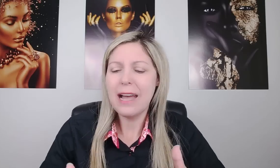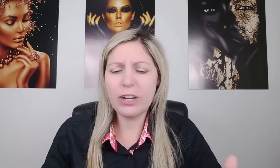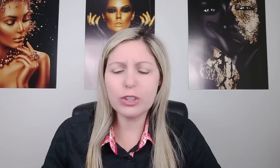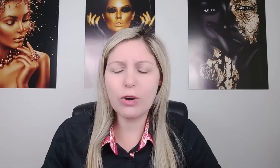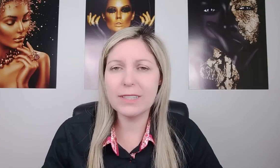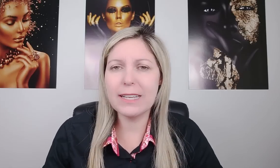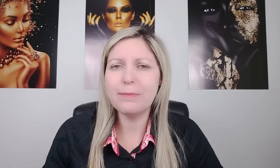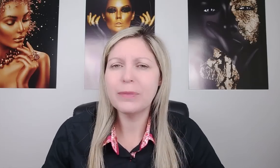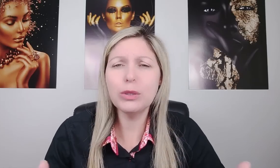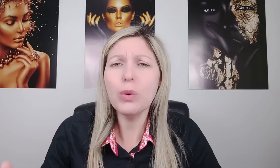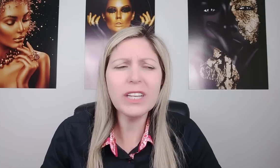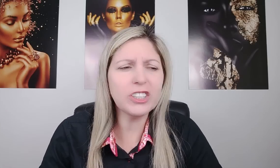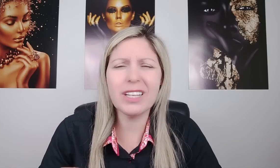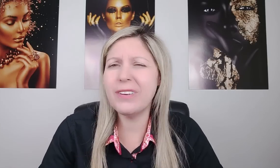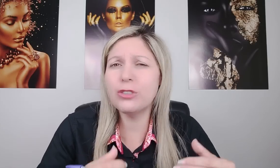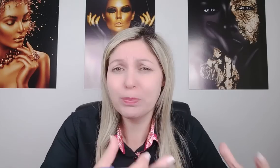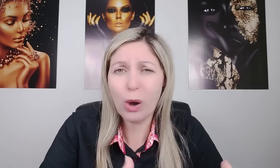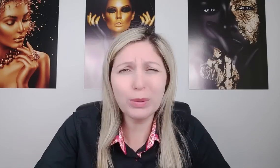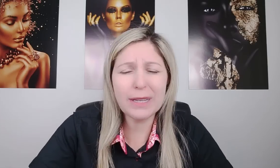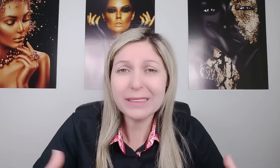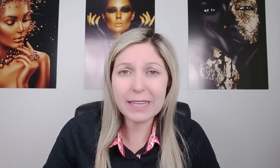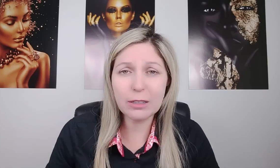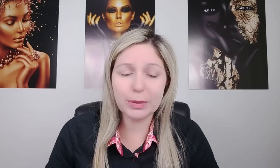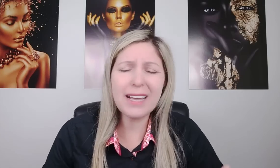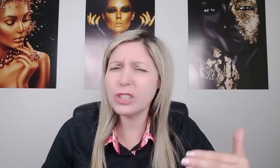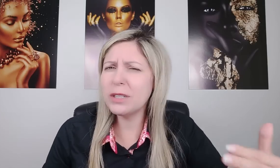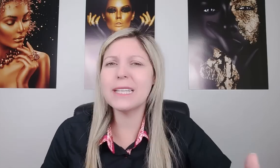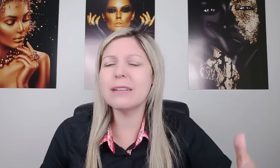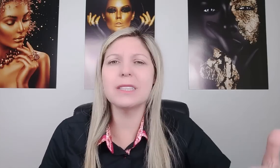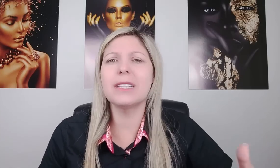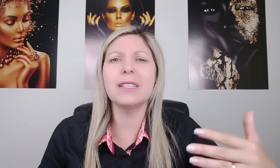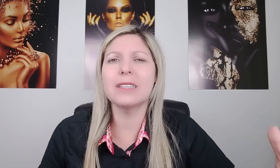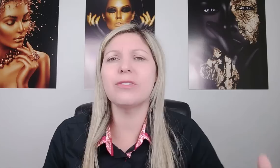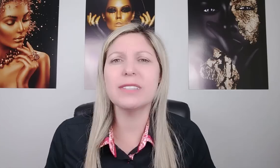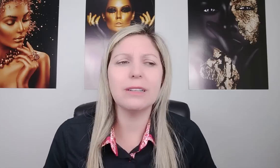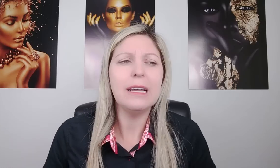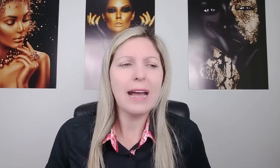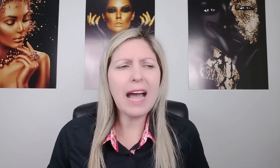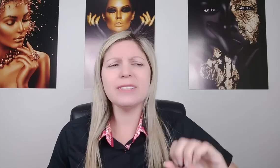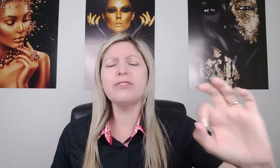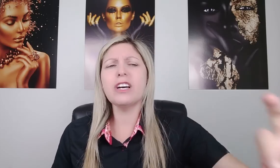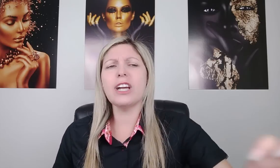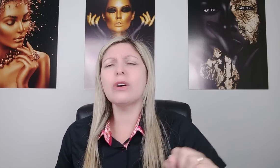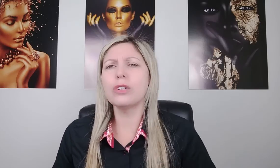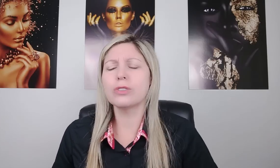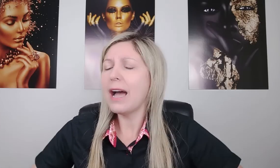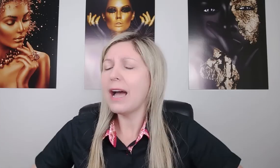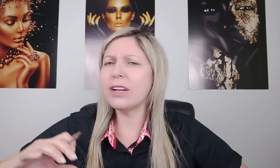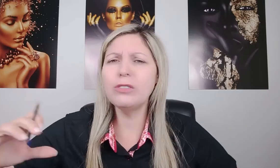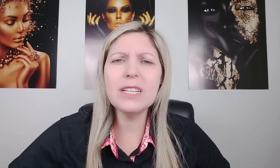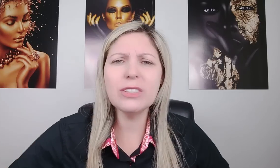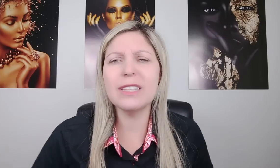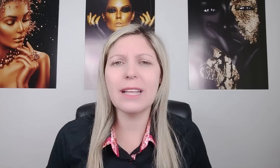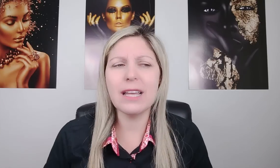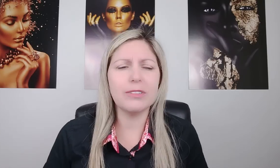situação. Afinal de contas, né? É muito ruim a gente ser feito de bobo o tempo inteiro, porque é isso que o Ministério da Cidadania está fazendo. Ah, vai ser no final de agosto,